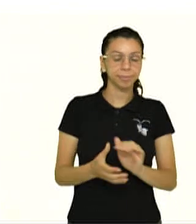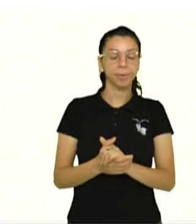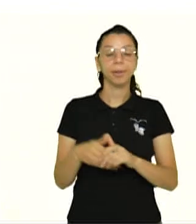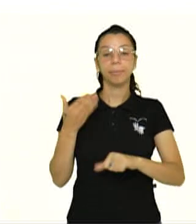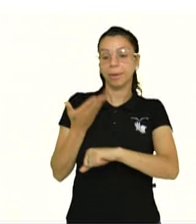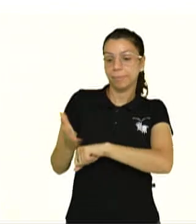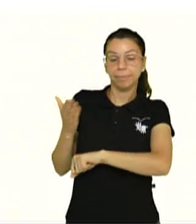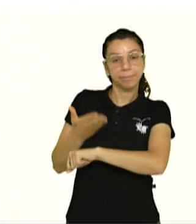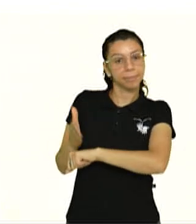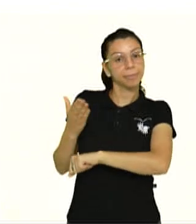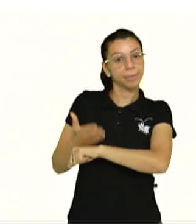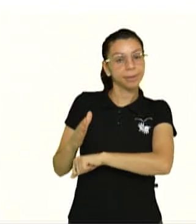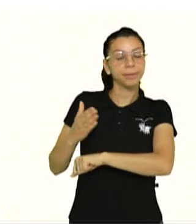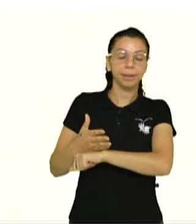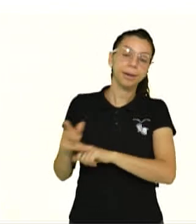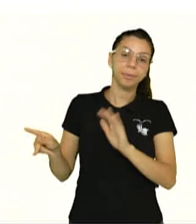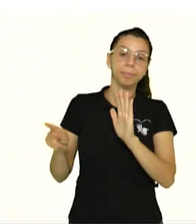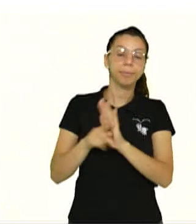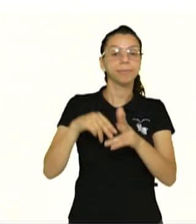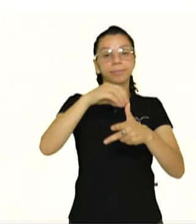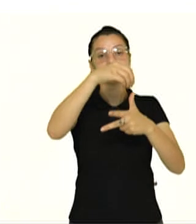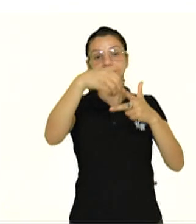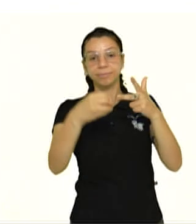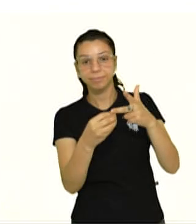assuntos que são recorrentes no Enem.